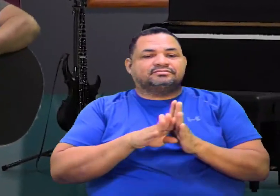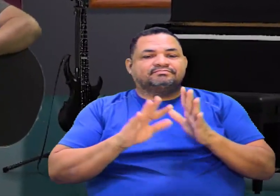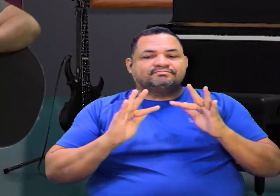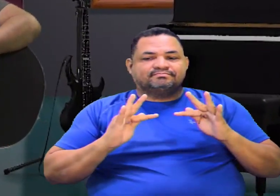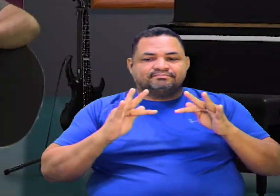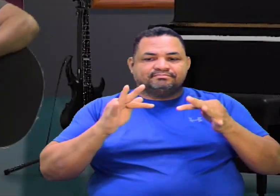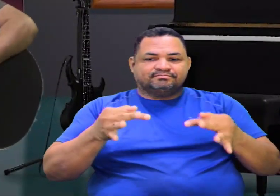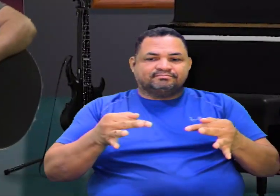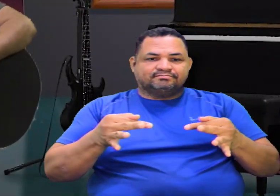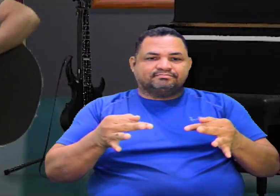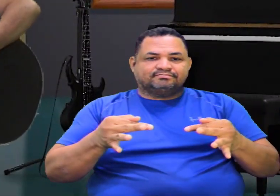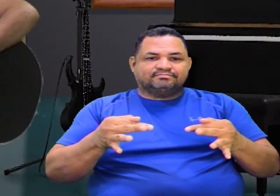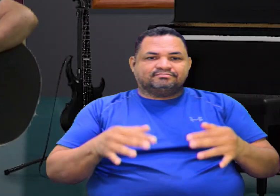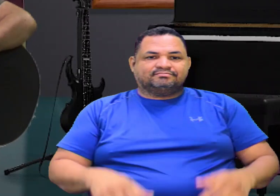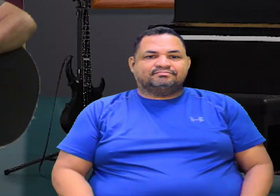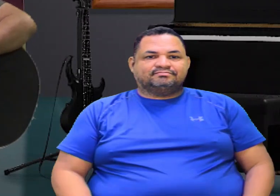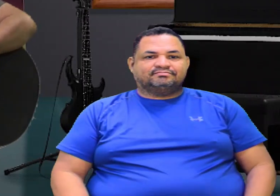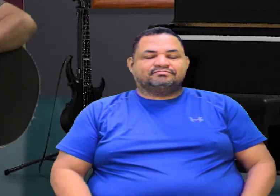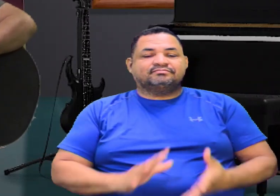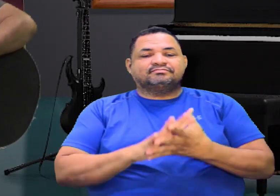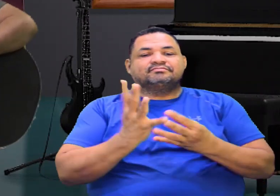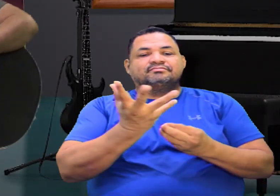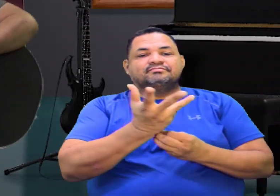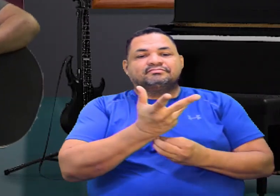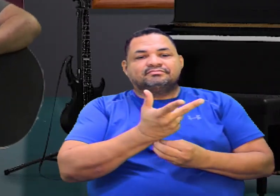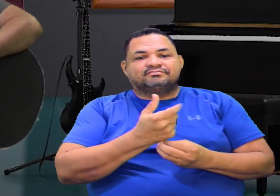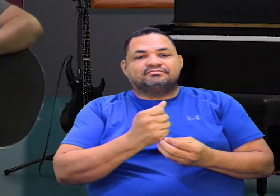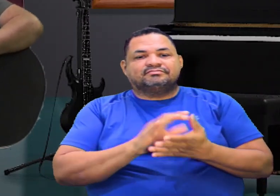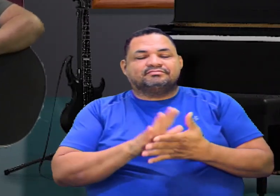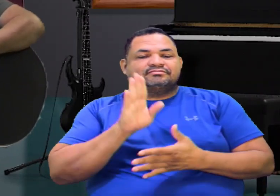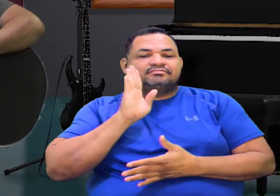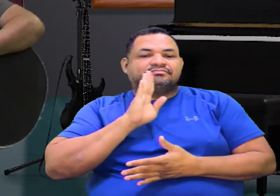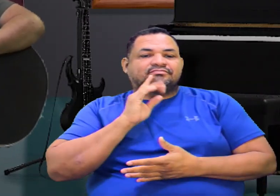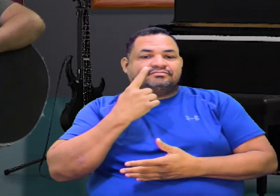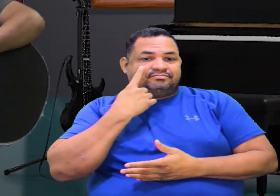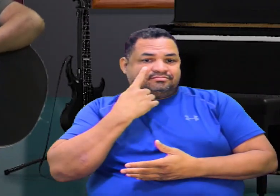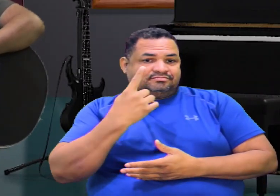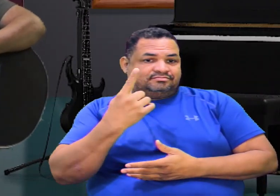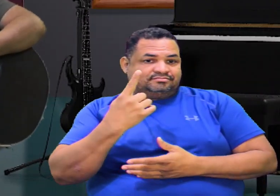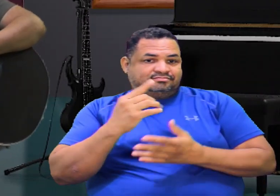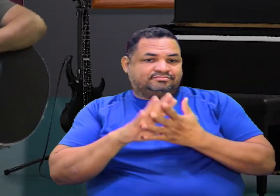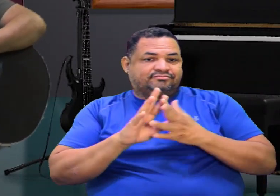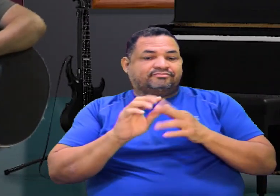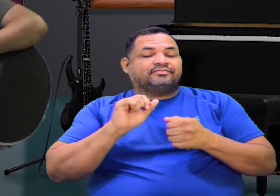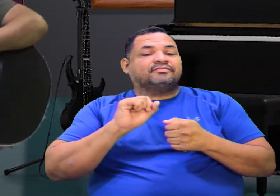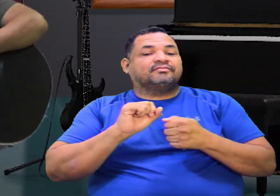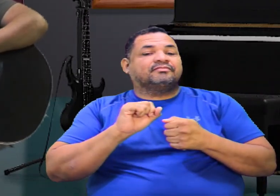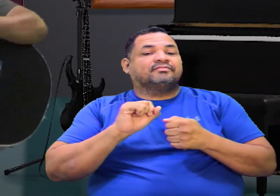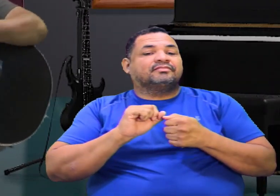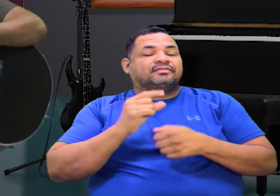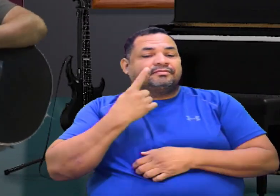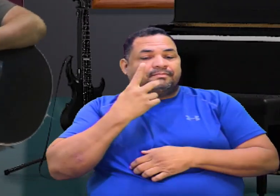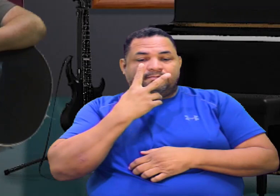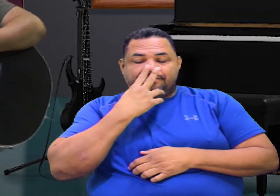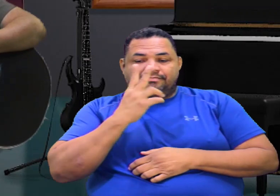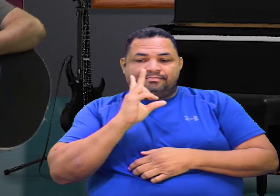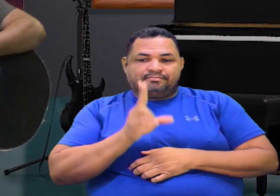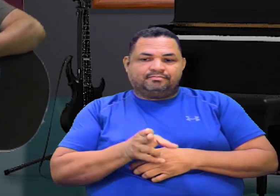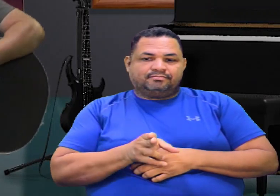ao seu final. Arte é tão legal, você vê diferente o que parece